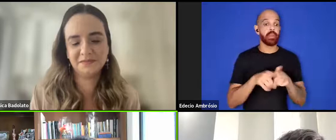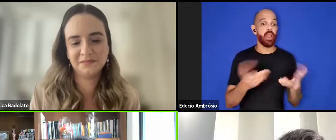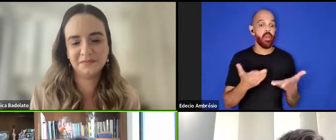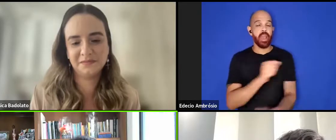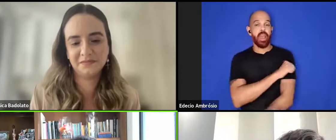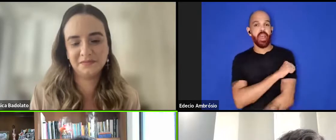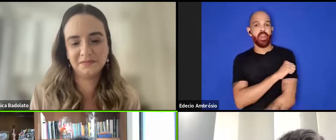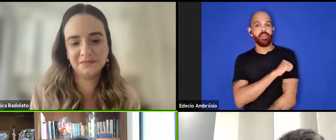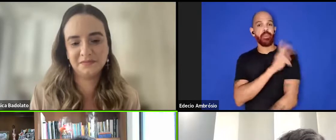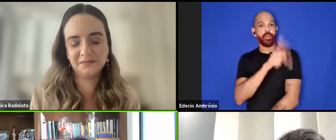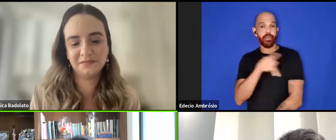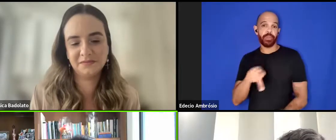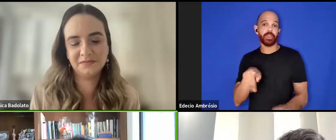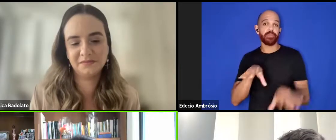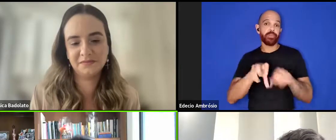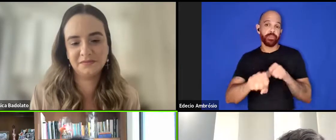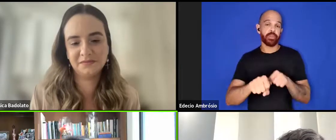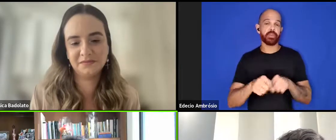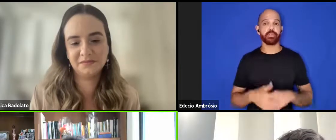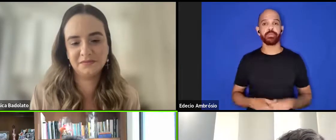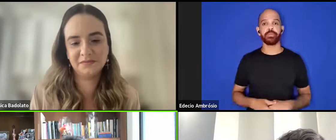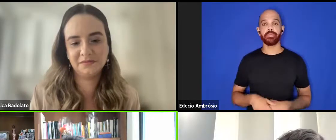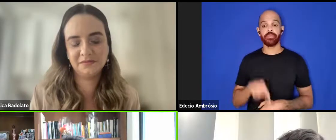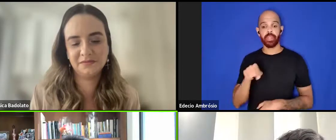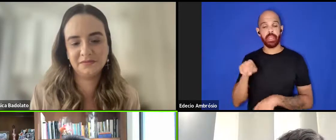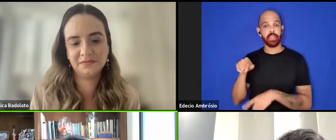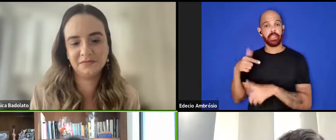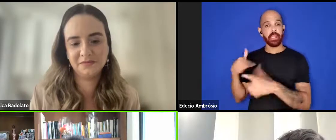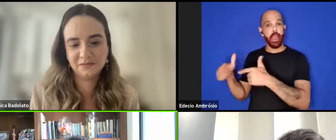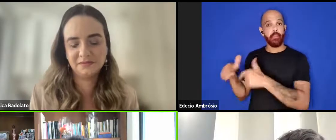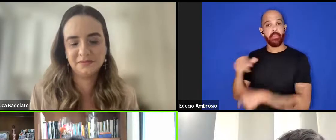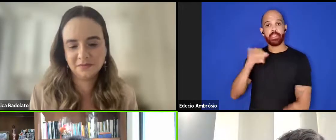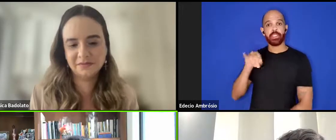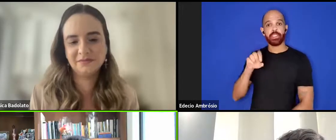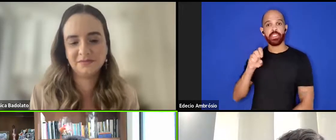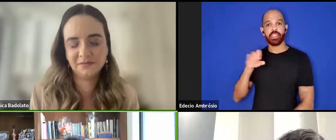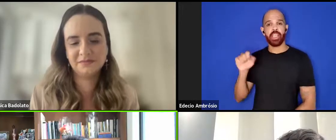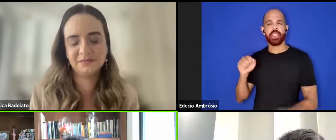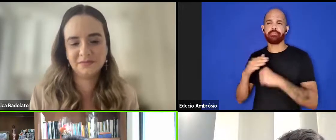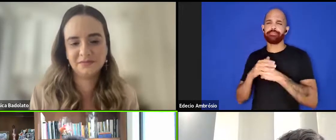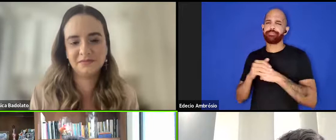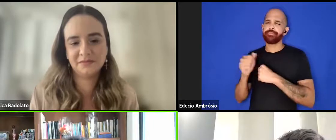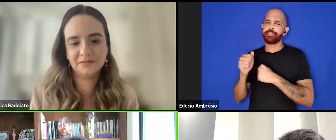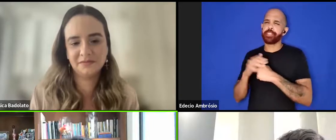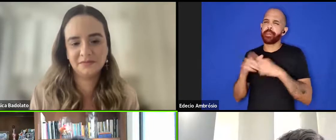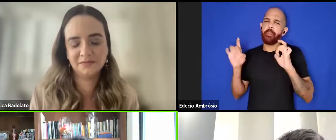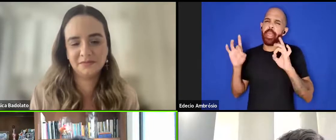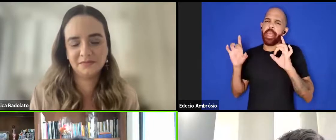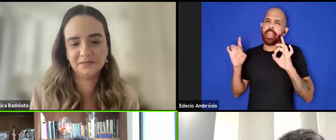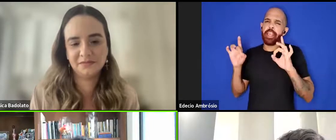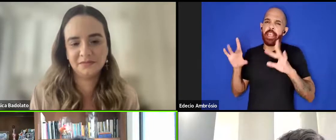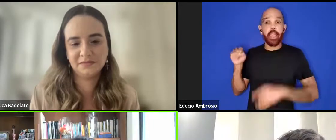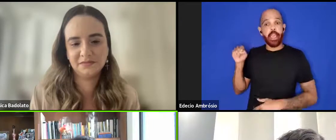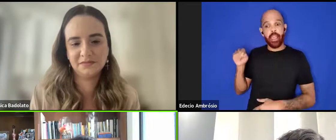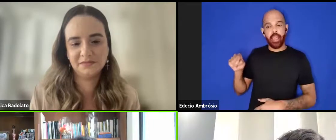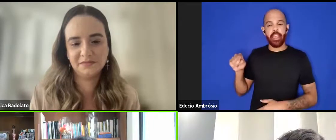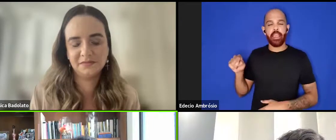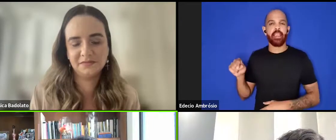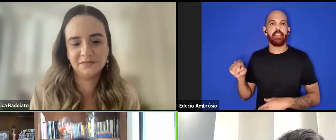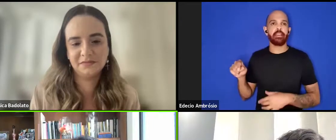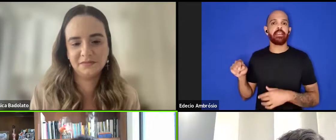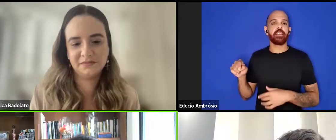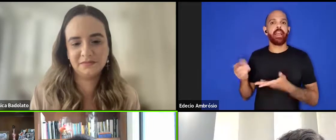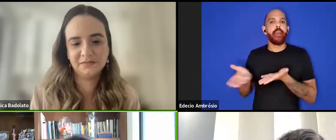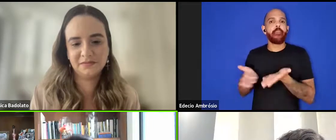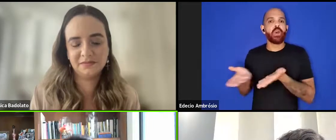nós. Esse trabalho da Jéssica, a gente tem um carinho enorme por ele, né, porque além de toda a abordagem,